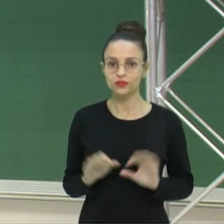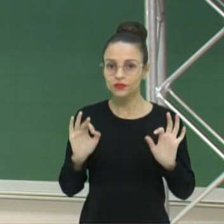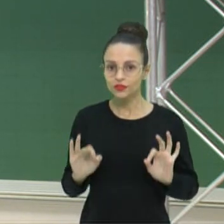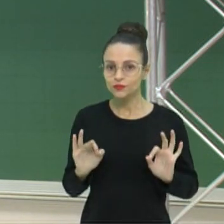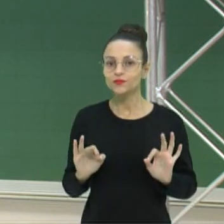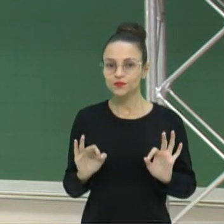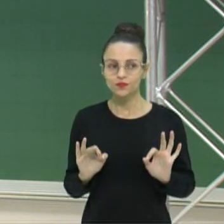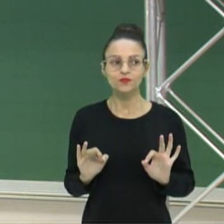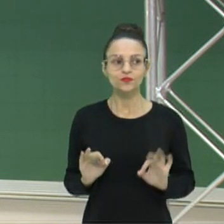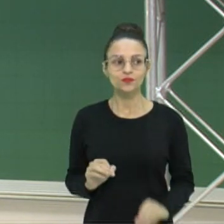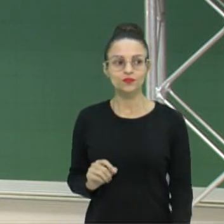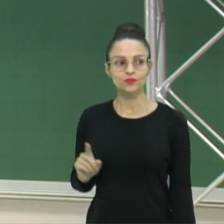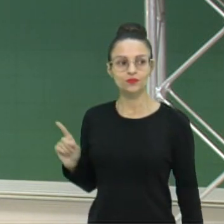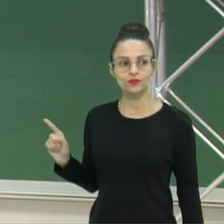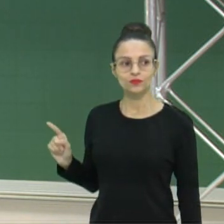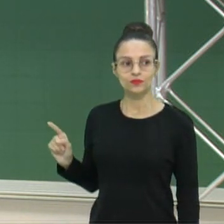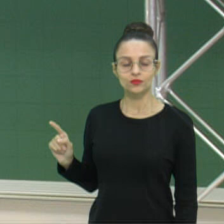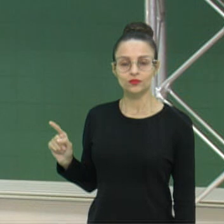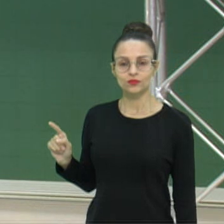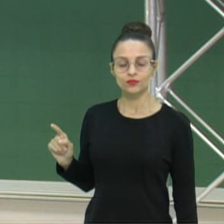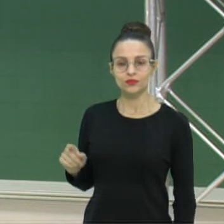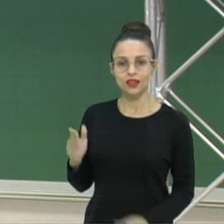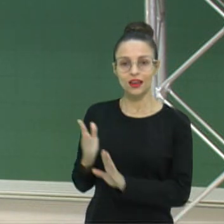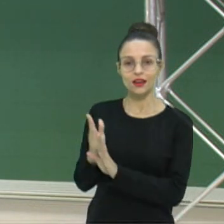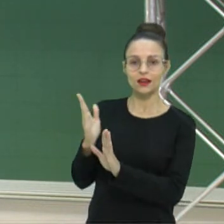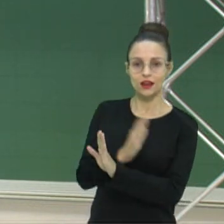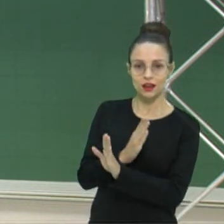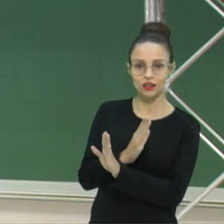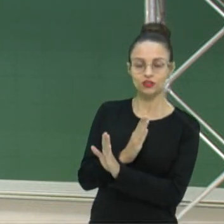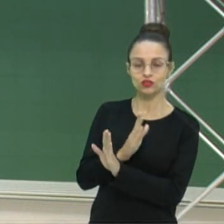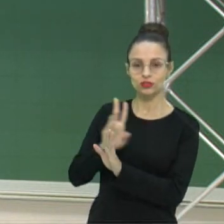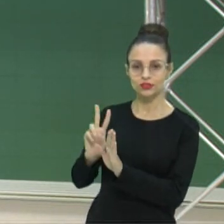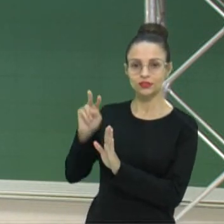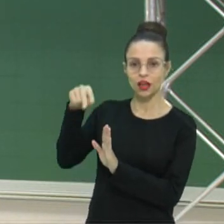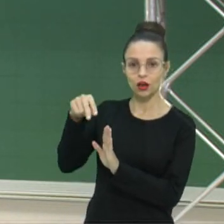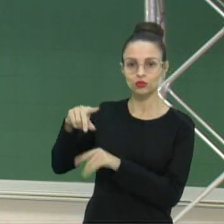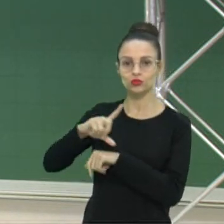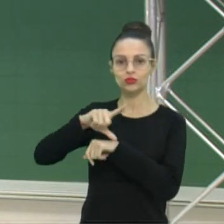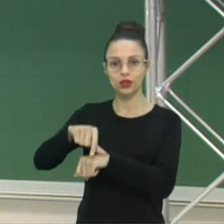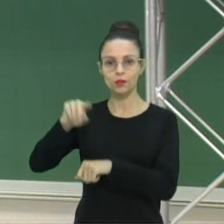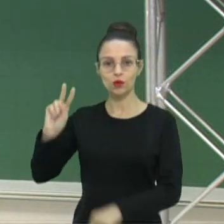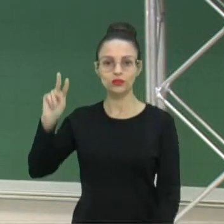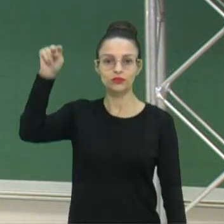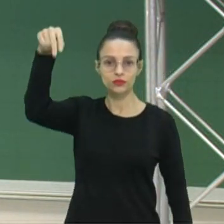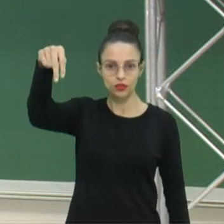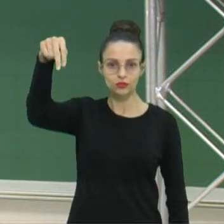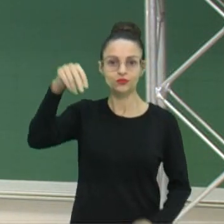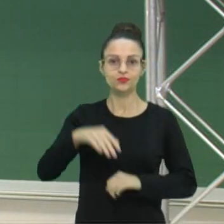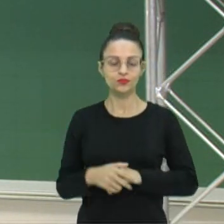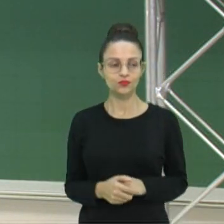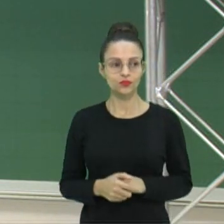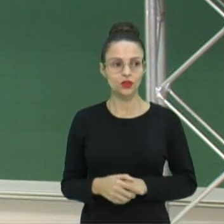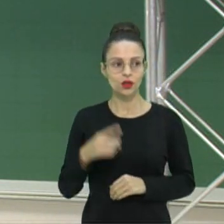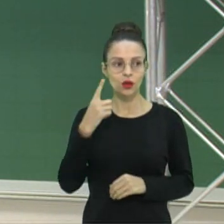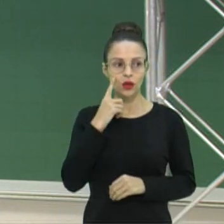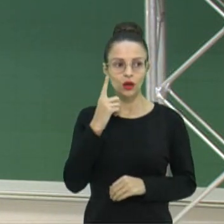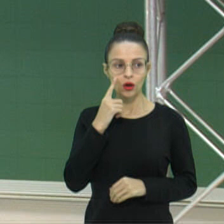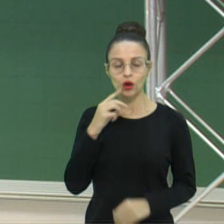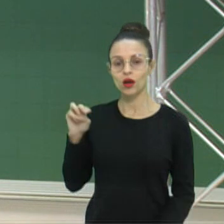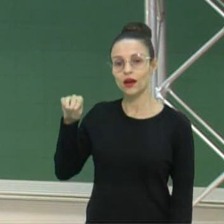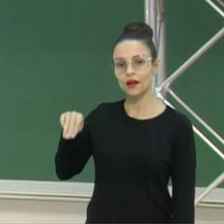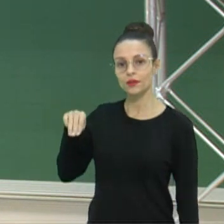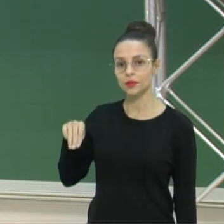Certo? Esse aqui antes do salto e esse aqui após o salto. Observe novamente, a massa nessa